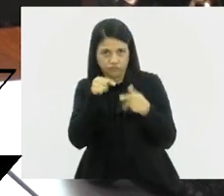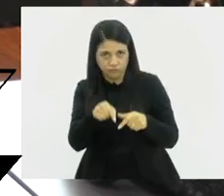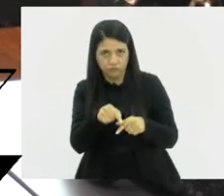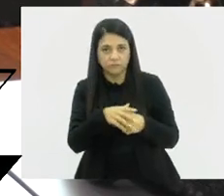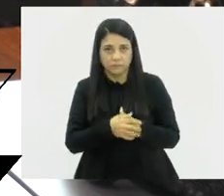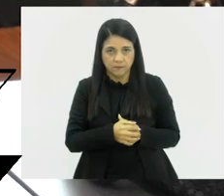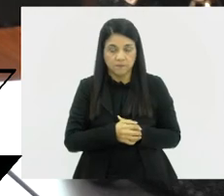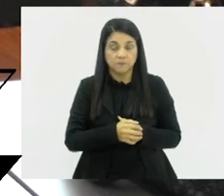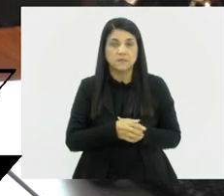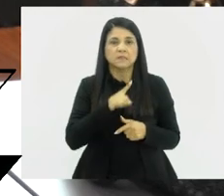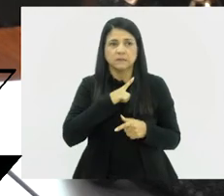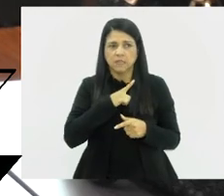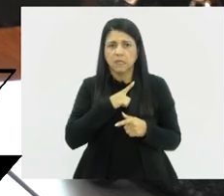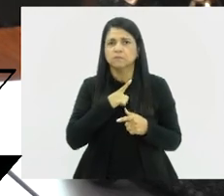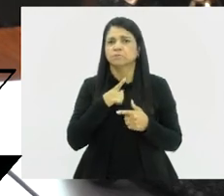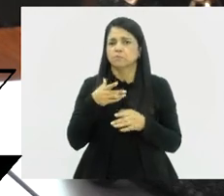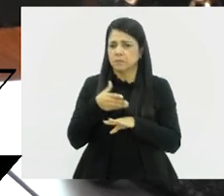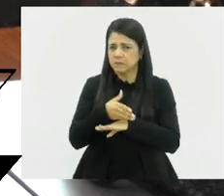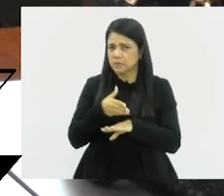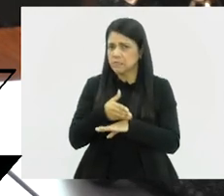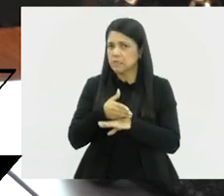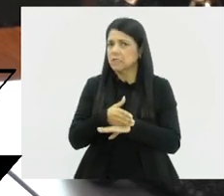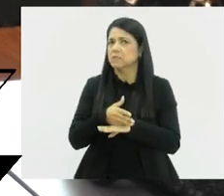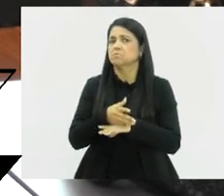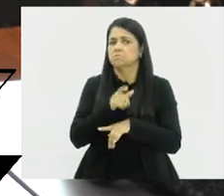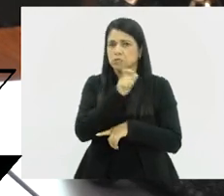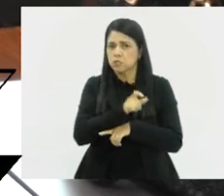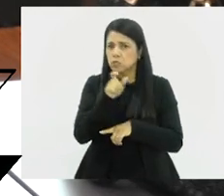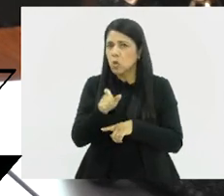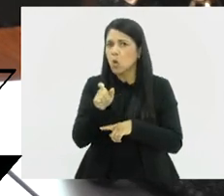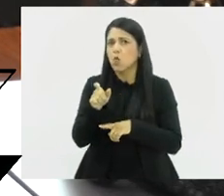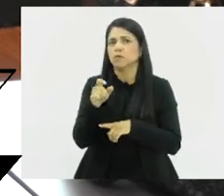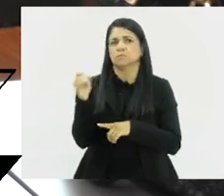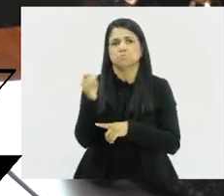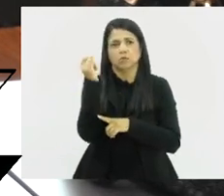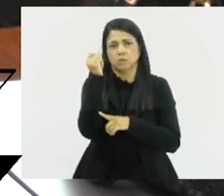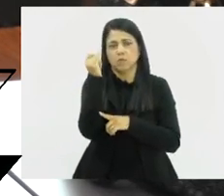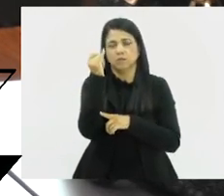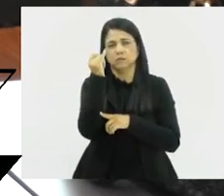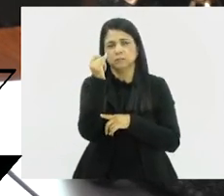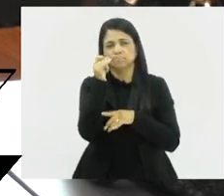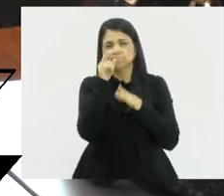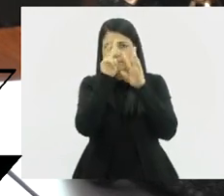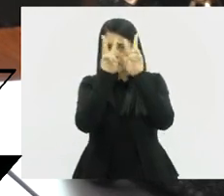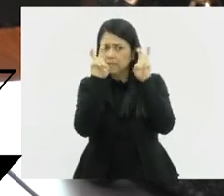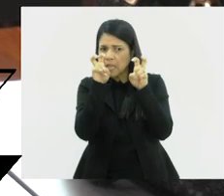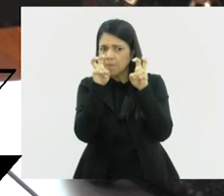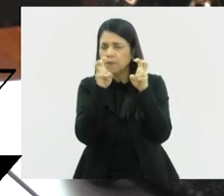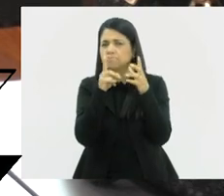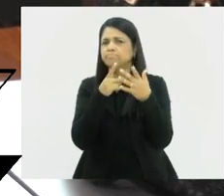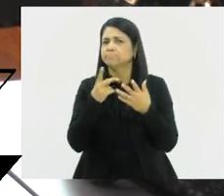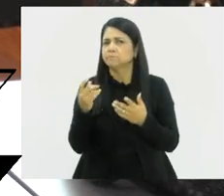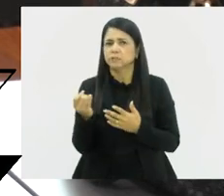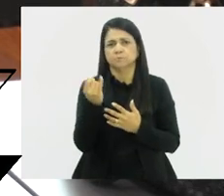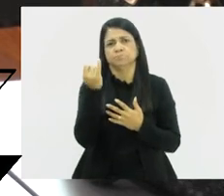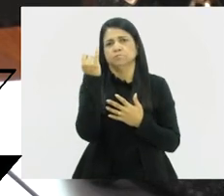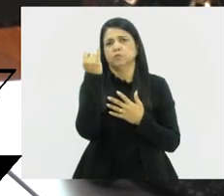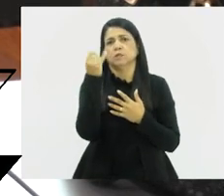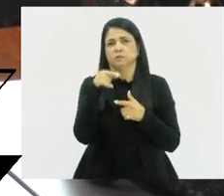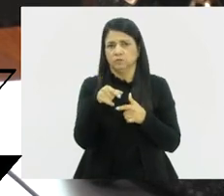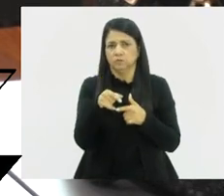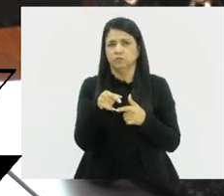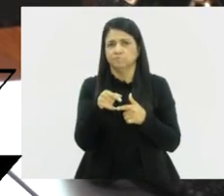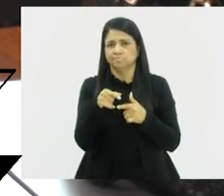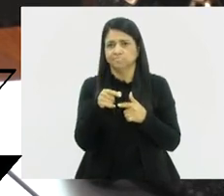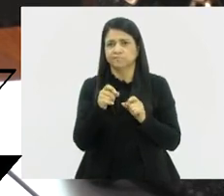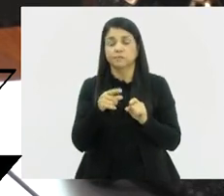pessoas especialistas no tema. Eu vejo aqui, eu fiquei observando, né, o quanto de pessoas de